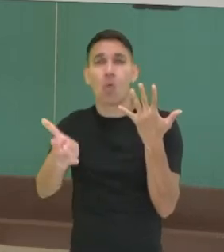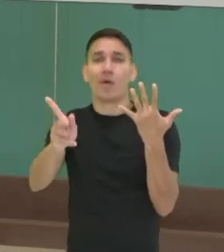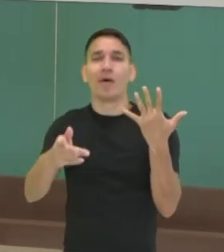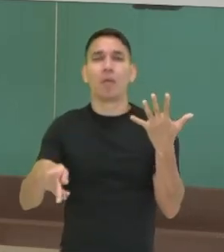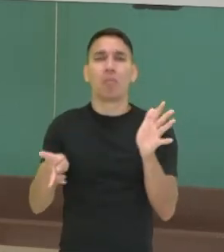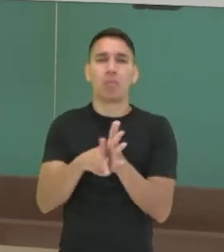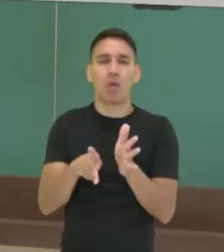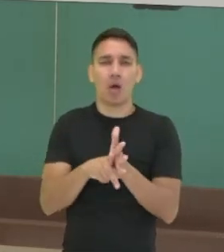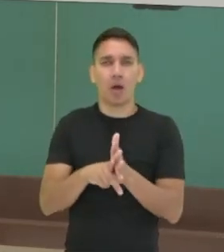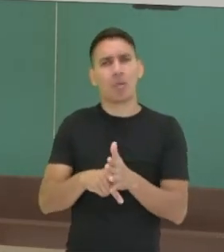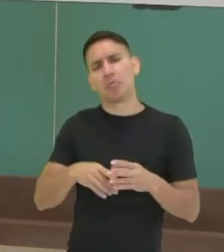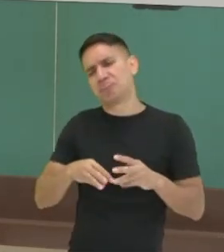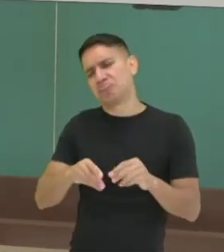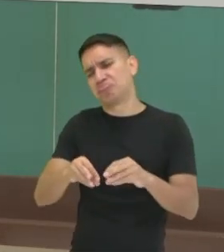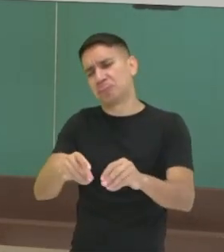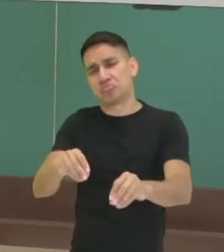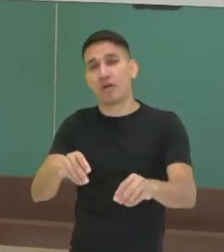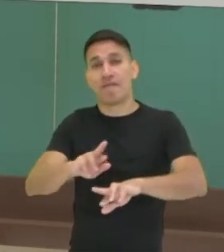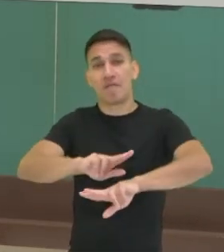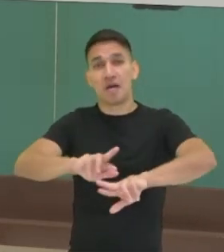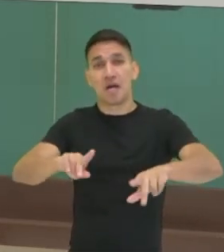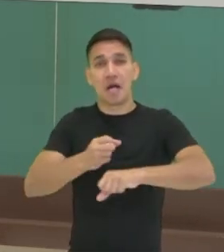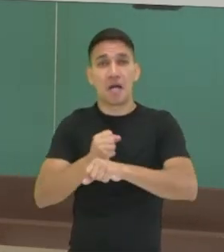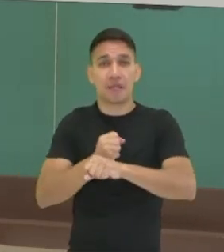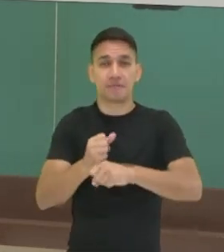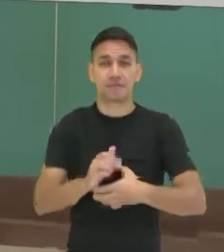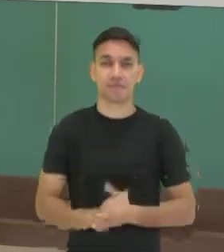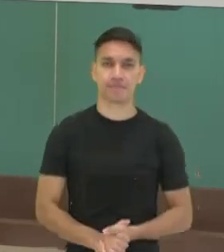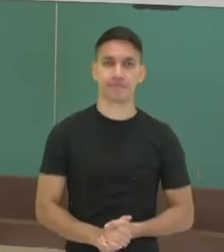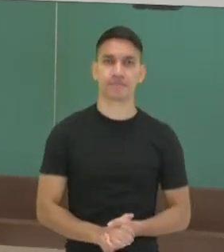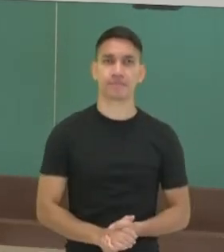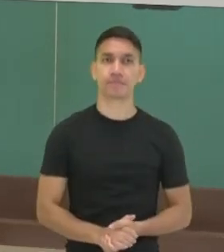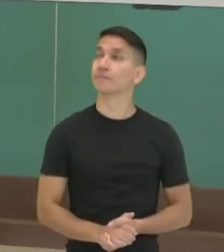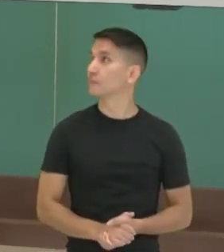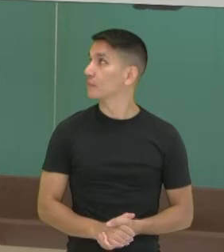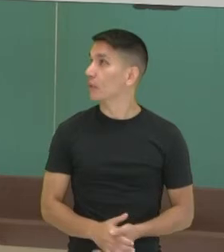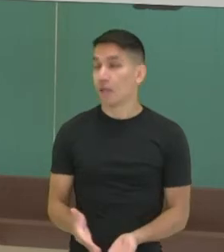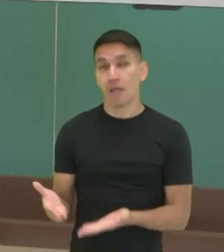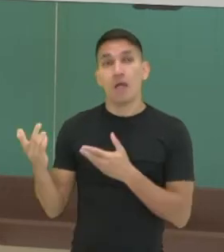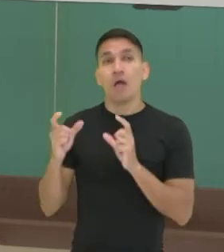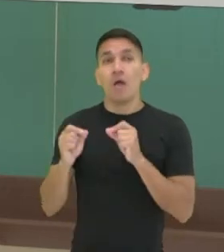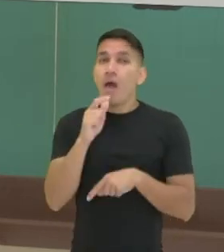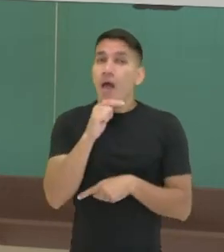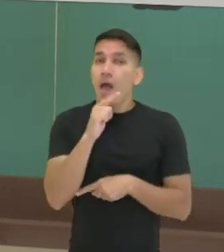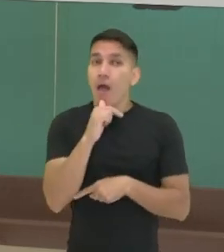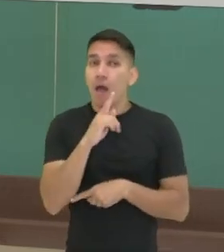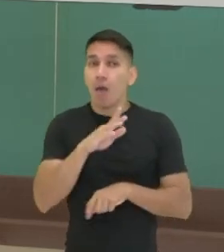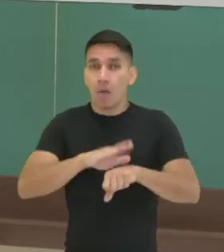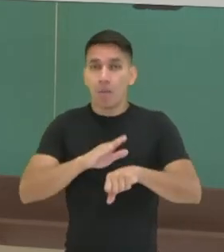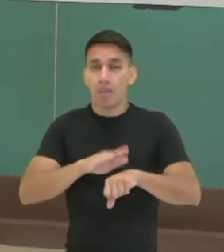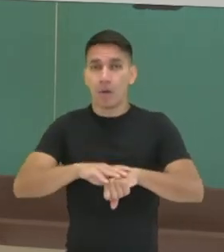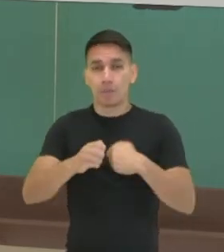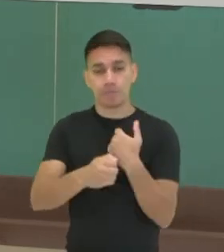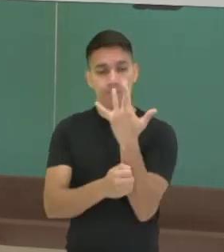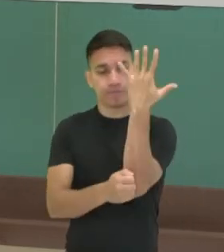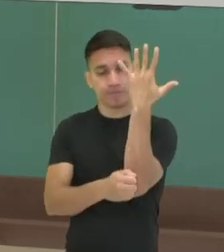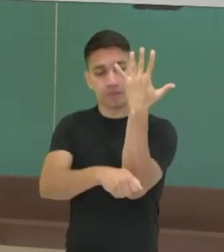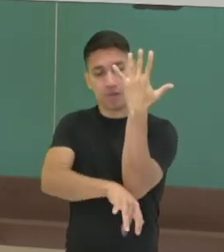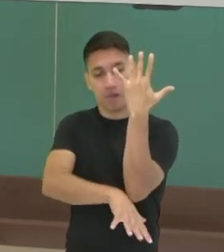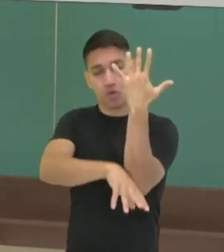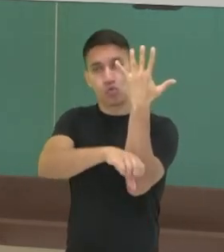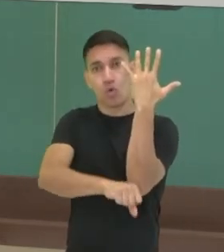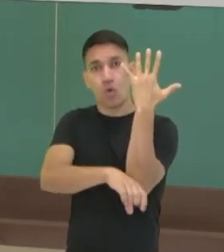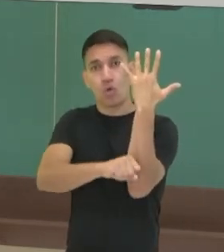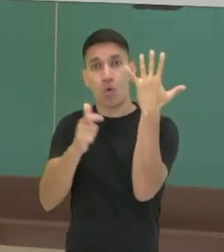indo. Pode ir por vários anos, inclusive, tá? A água não absorvida pelas raízes das plantas pode infiltrar no solo e